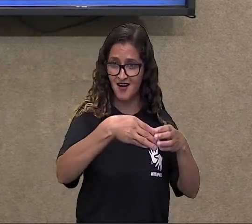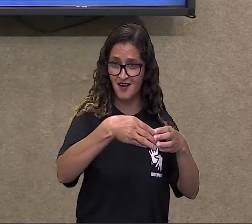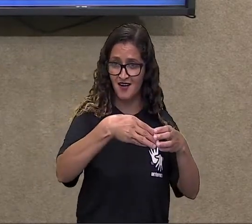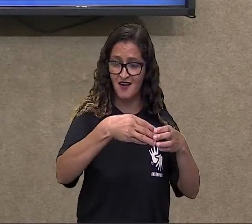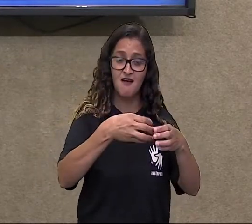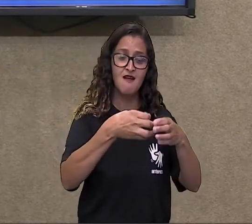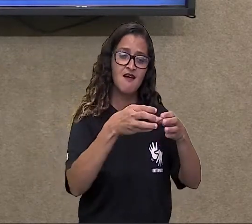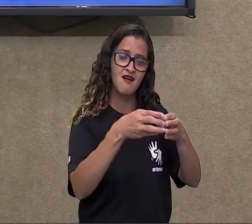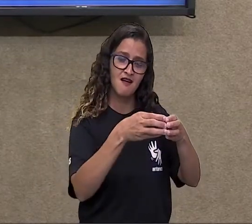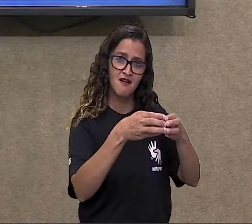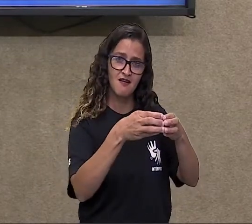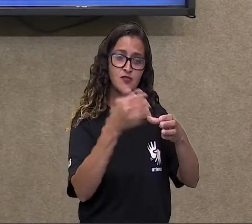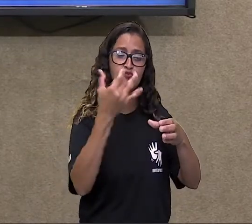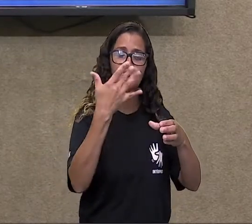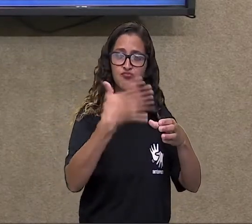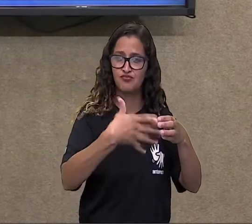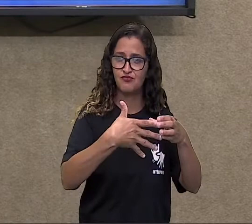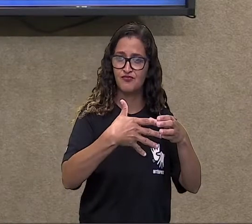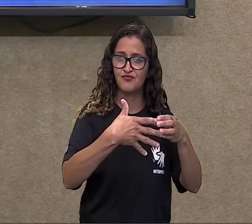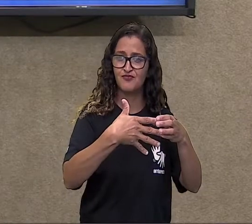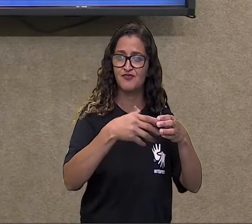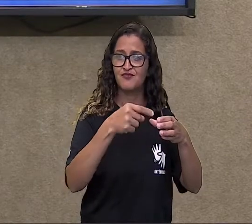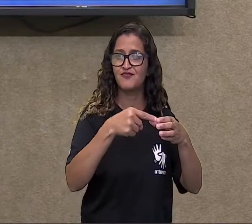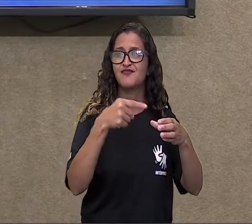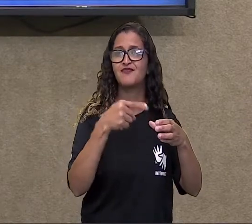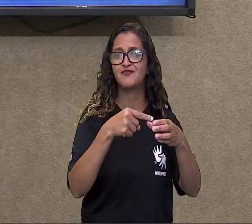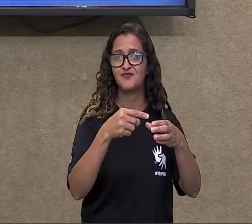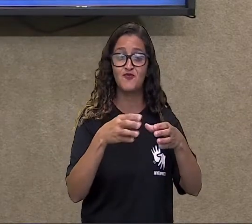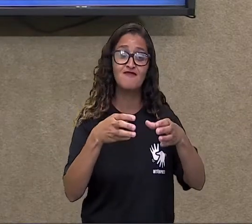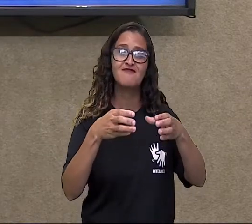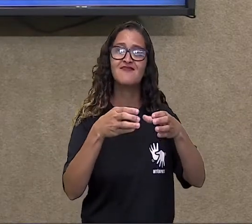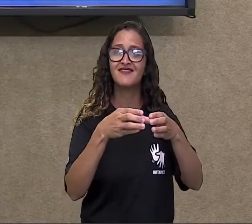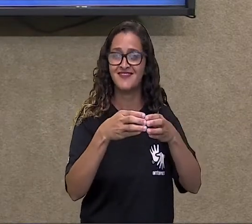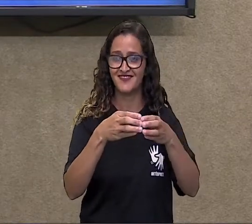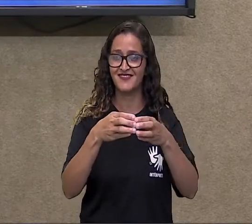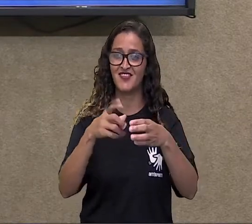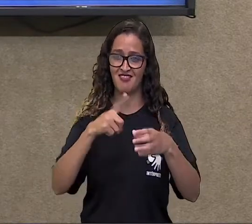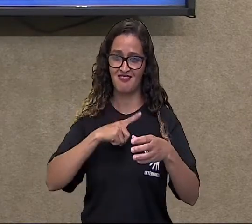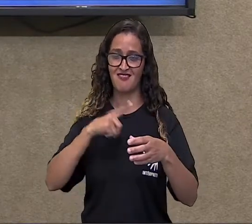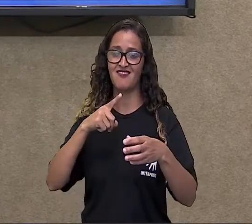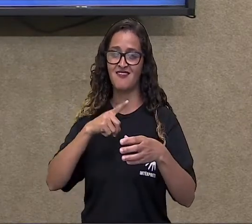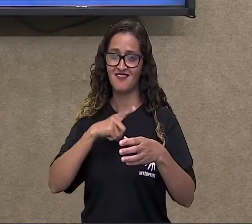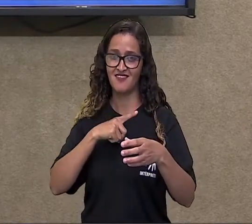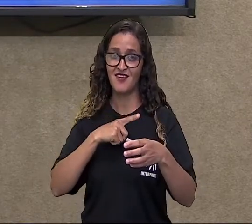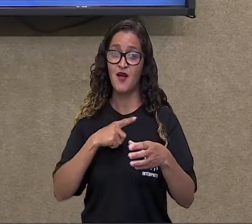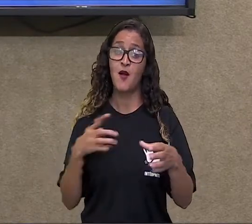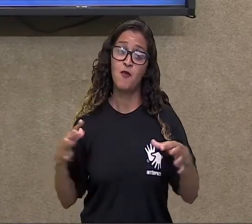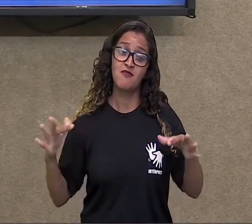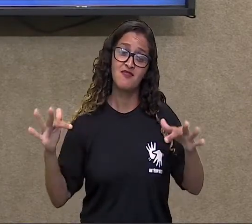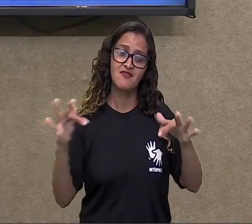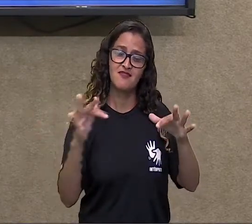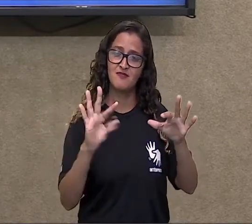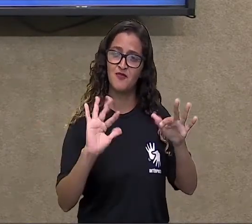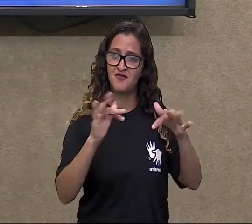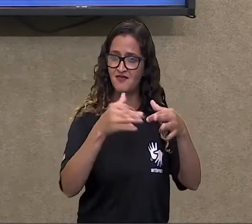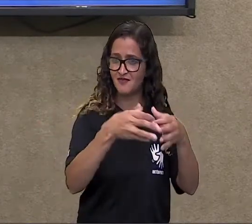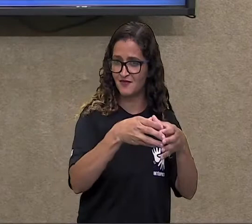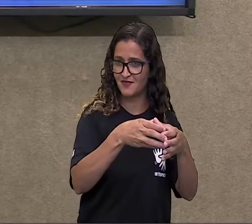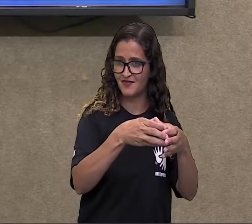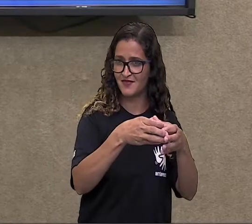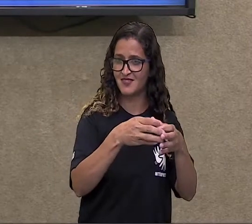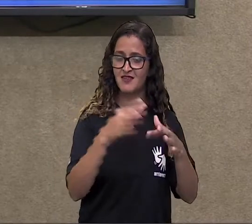dentro desse grupo de frutas, você tem um agrupamento, porque todas estão reunidas com